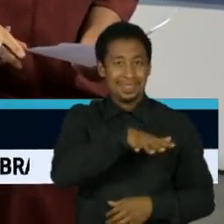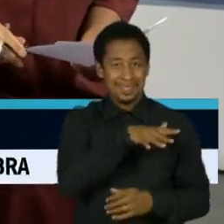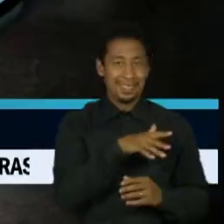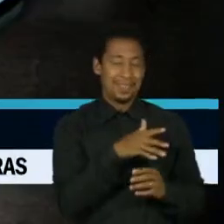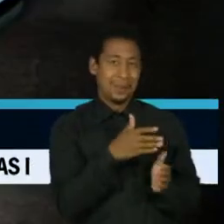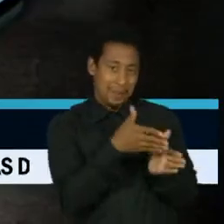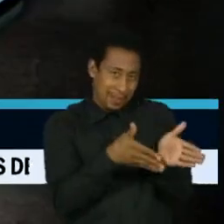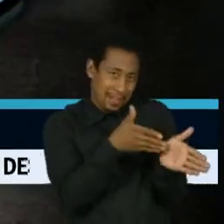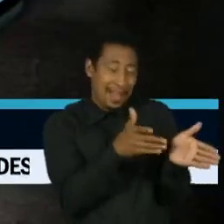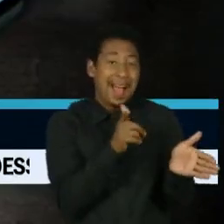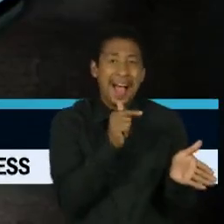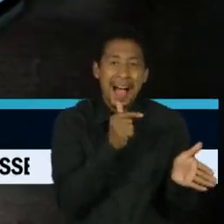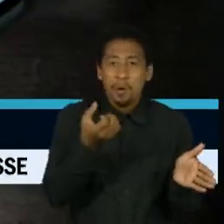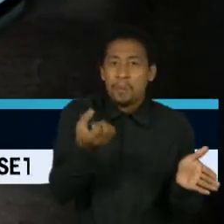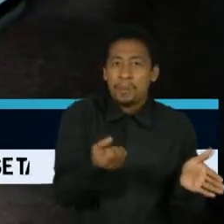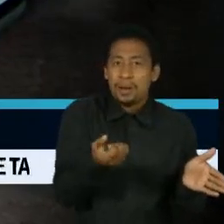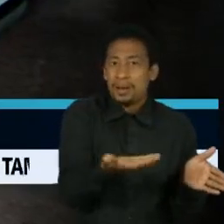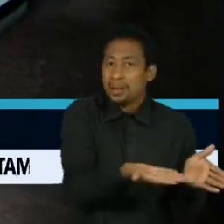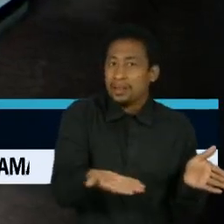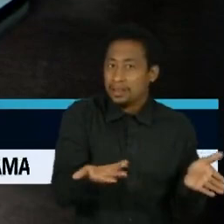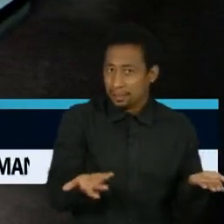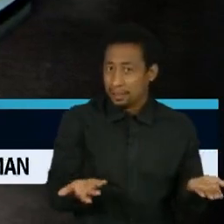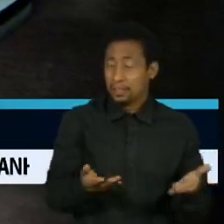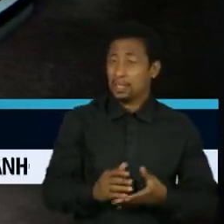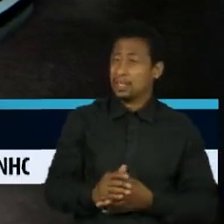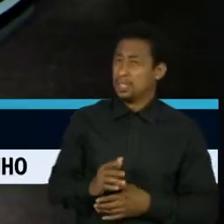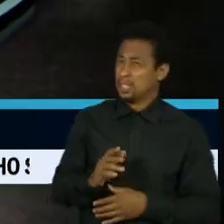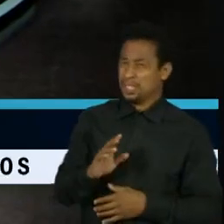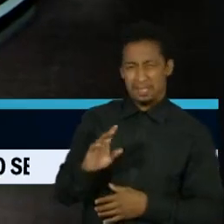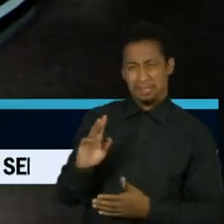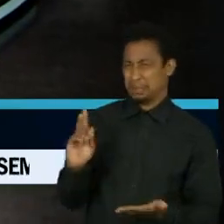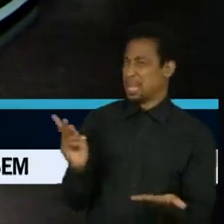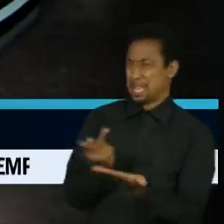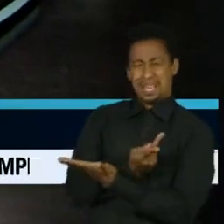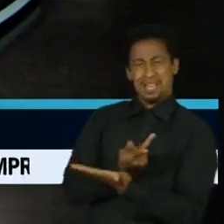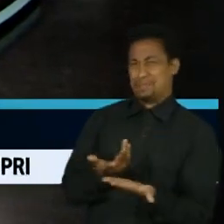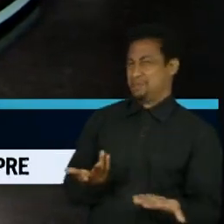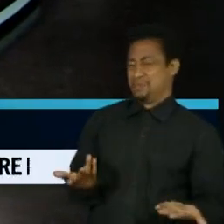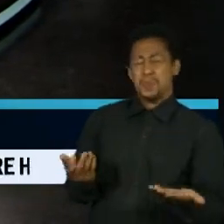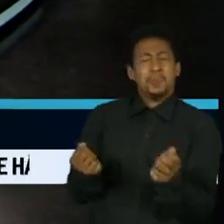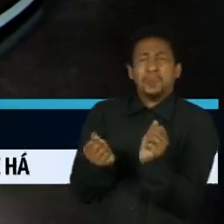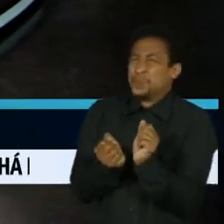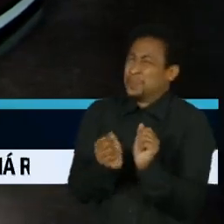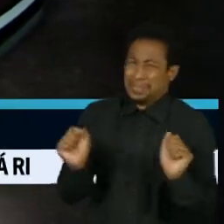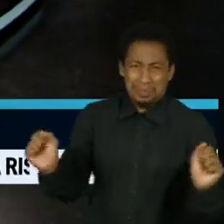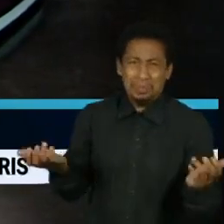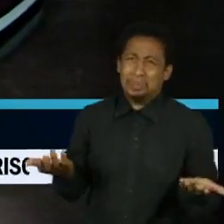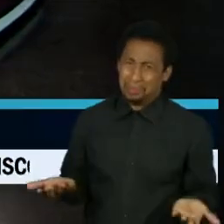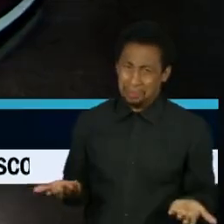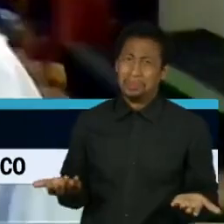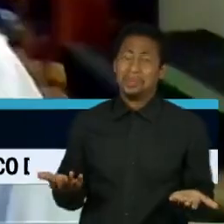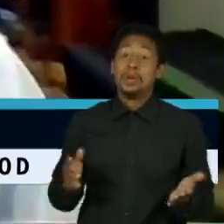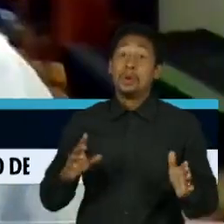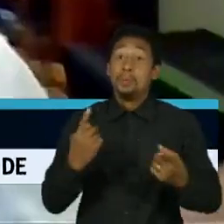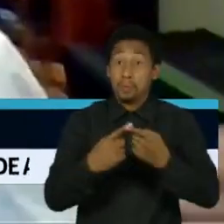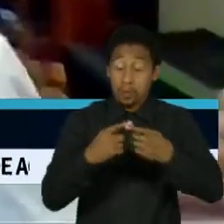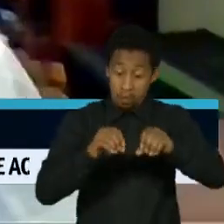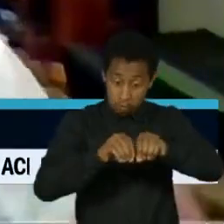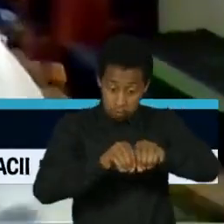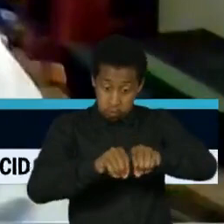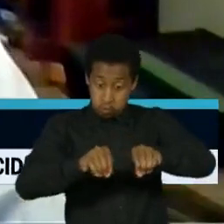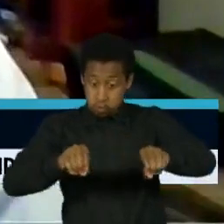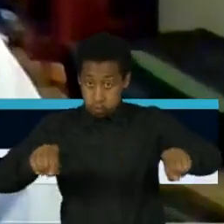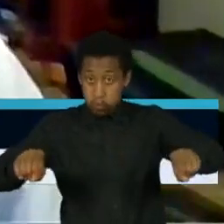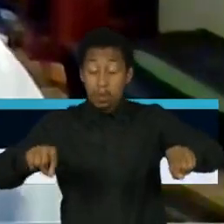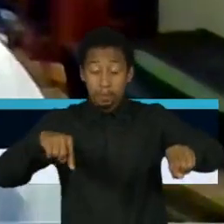acidente. Não, acho que deve ter algum engano aí, não tem como ela chegar lá, porque o interceptor, ele é